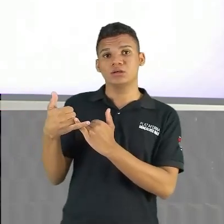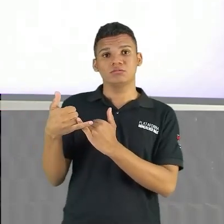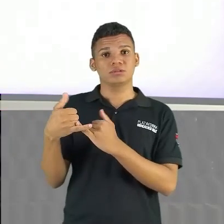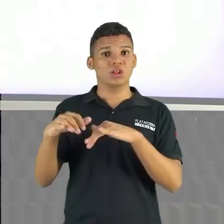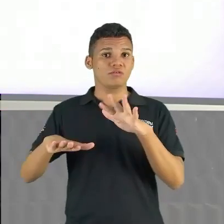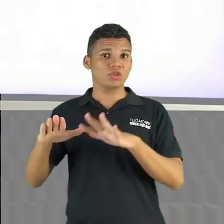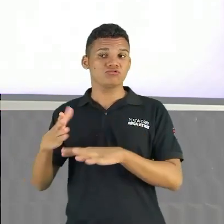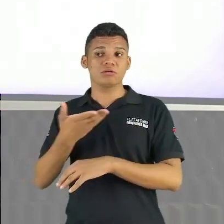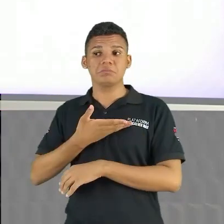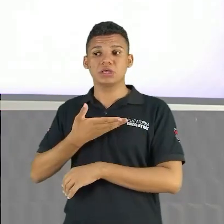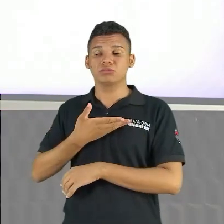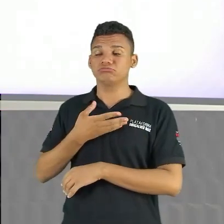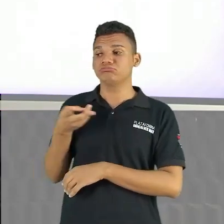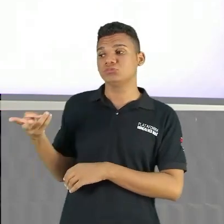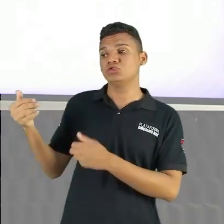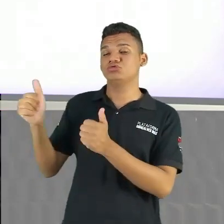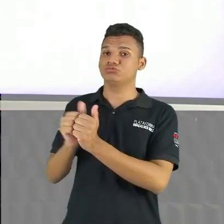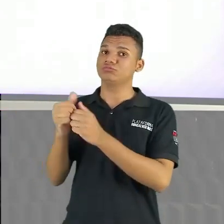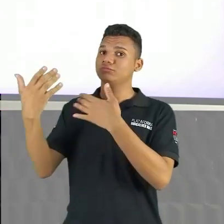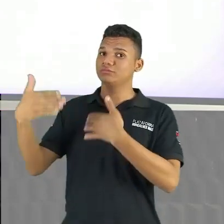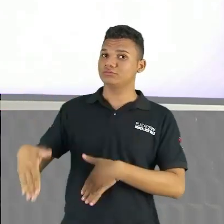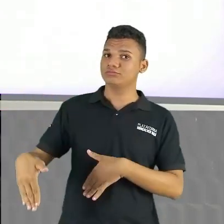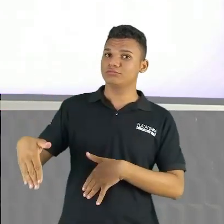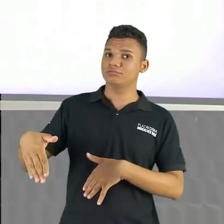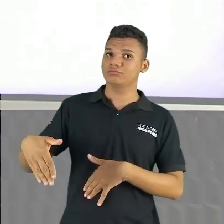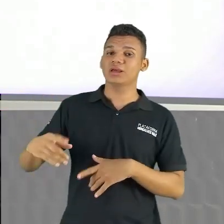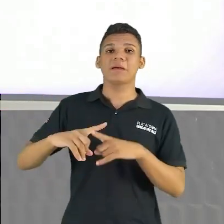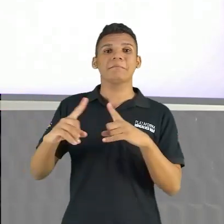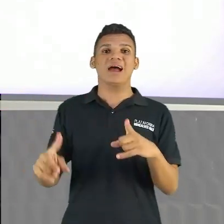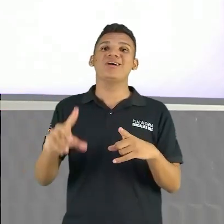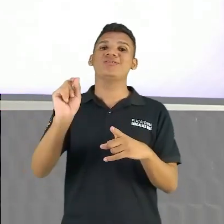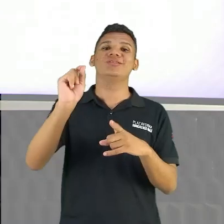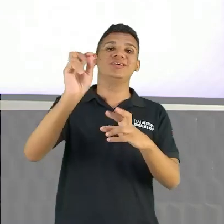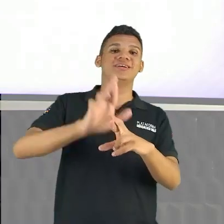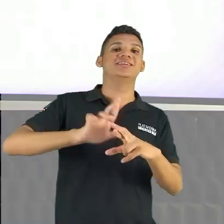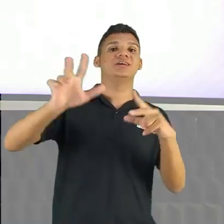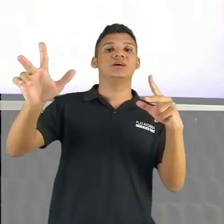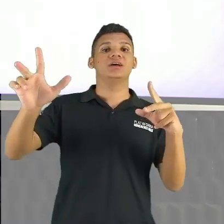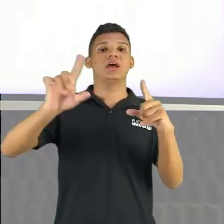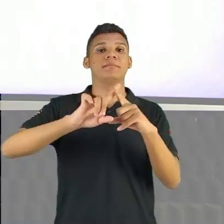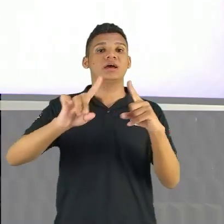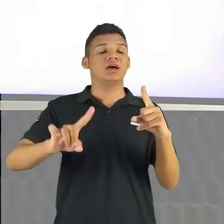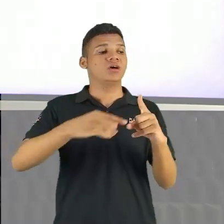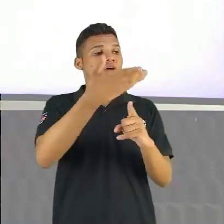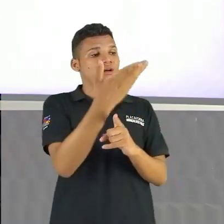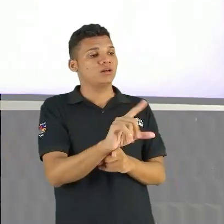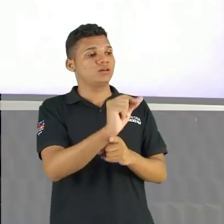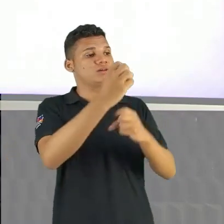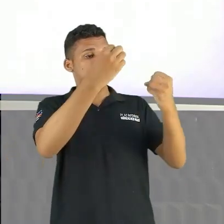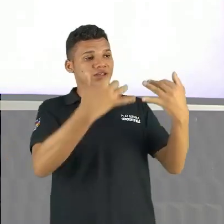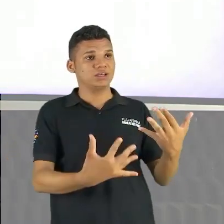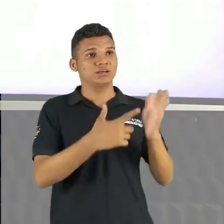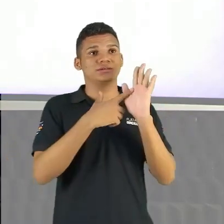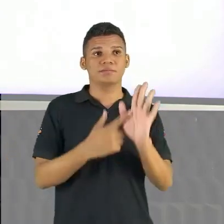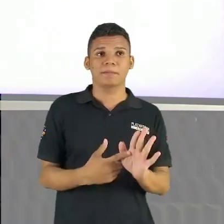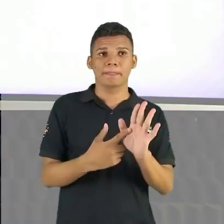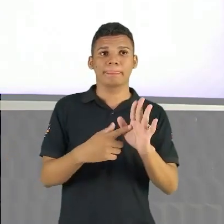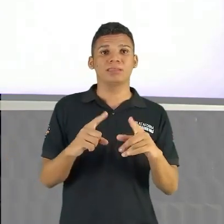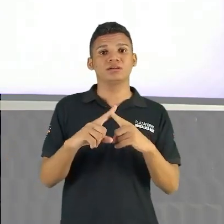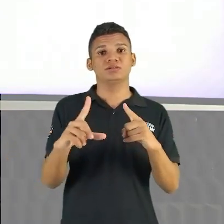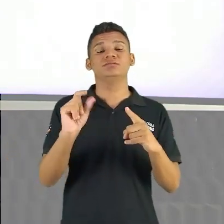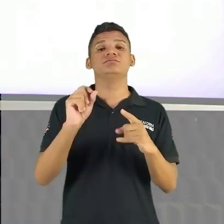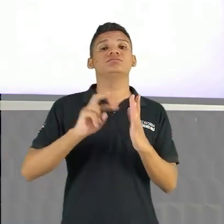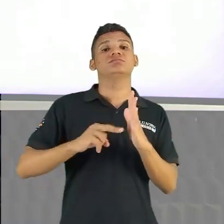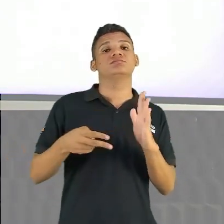a do teu colega que estiver do lado mas o que vai fazer a grande diferença é como você vai defender isso com